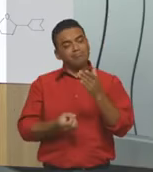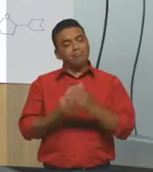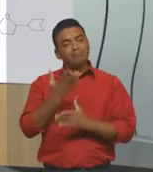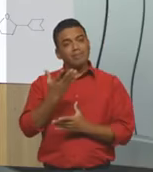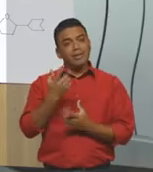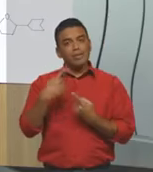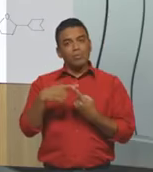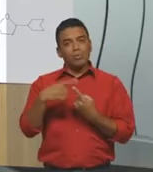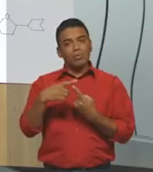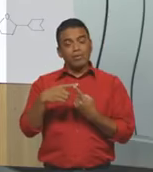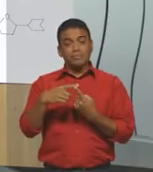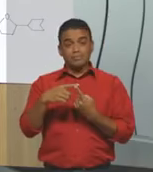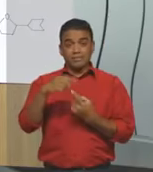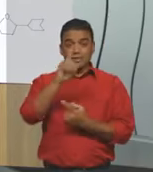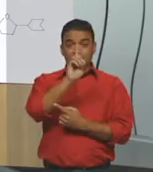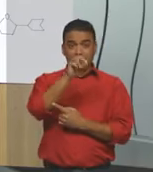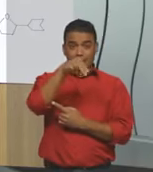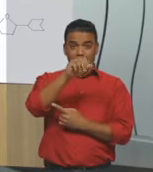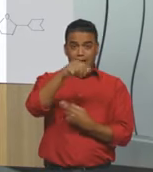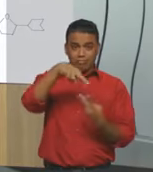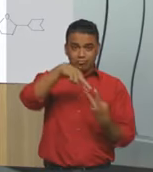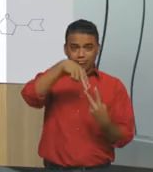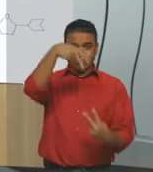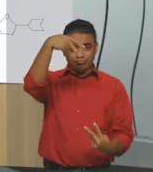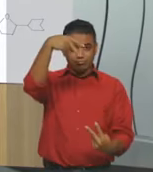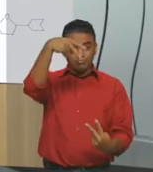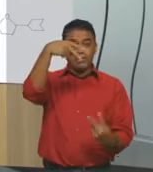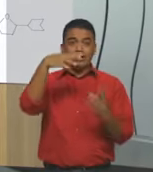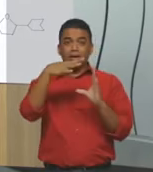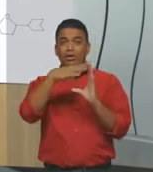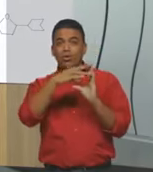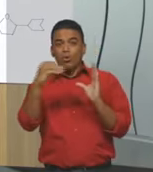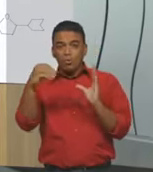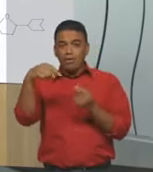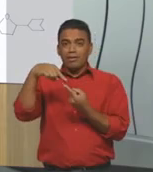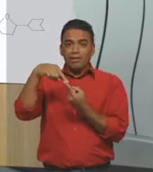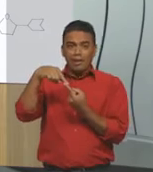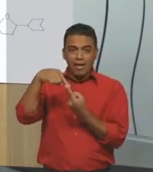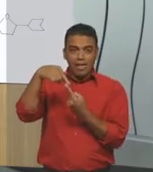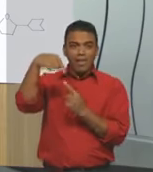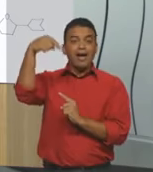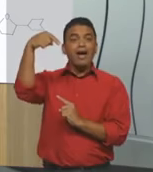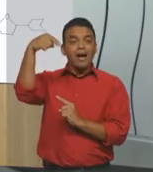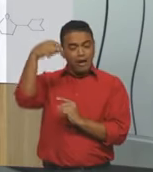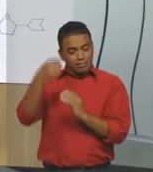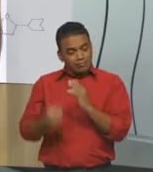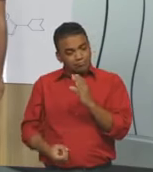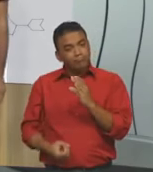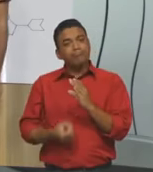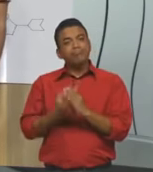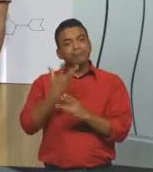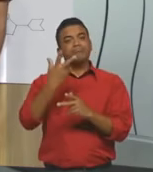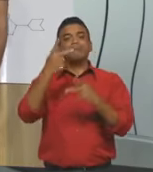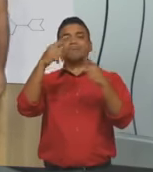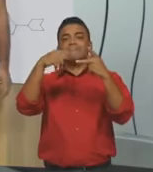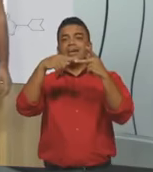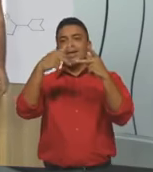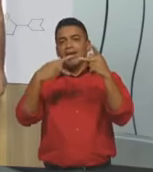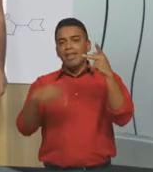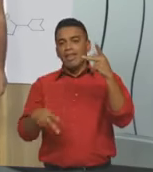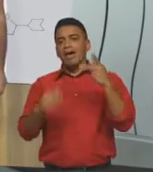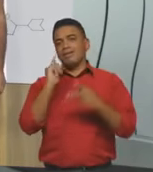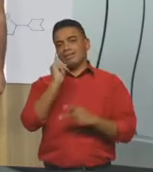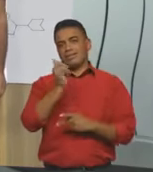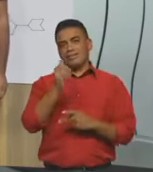porque é através do DNA ser transcrito em RNA, é que ele vai então traduzir essa informação em